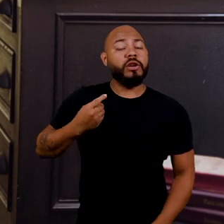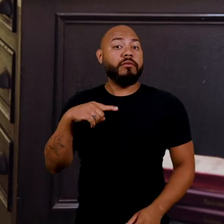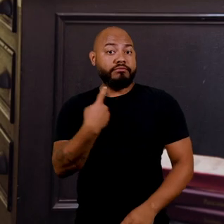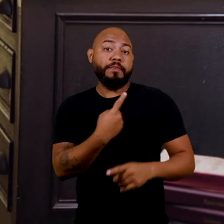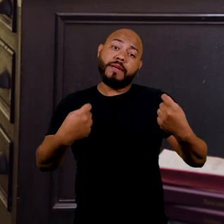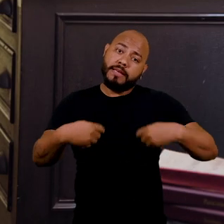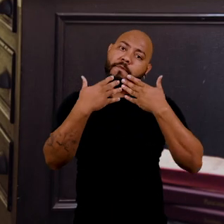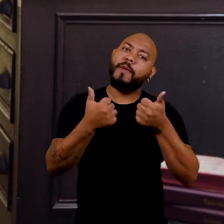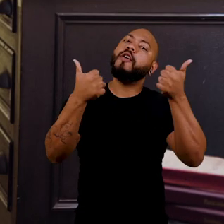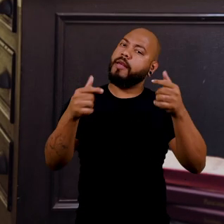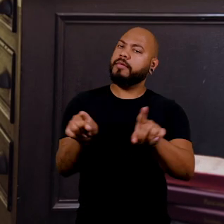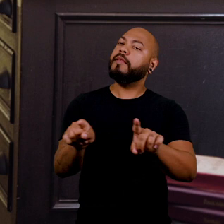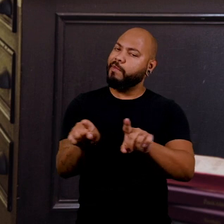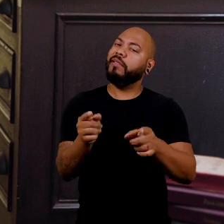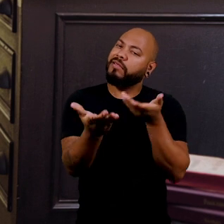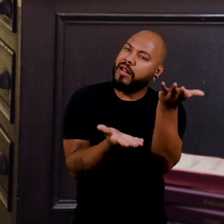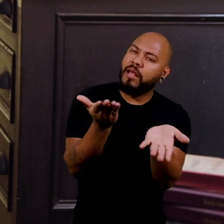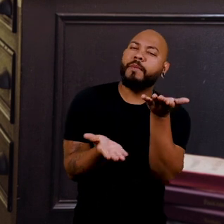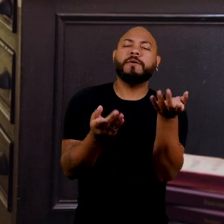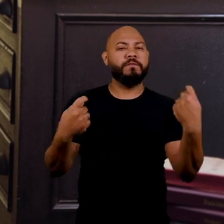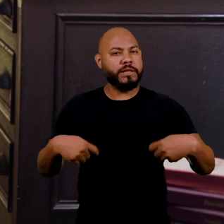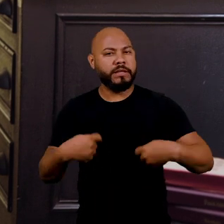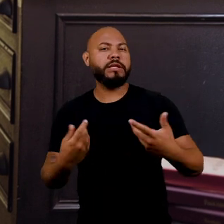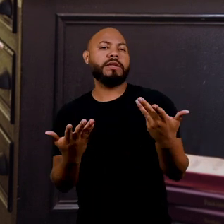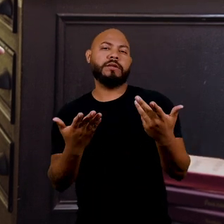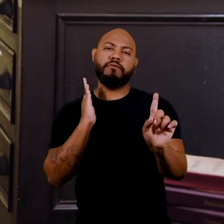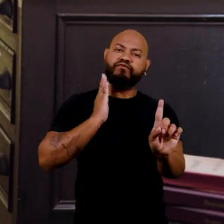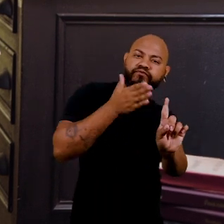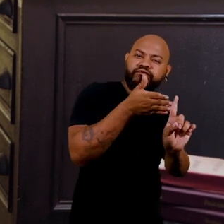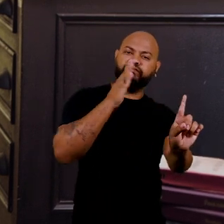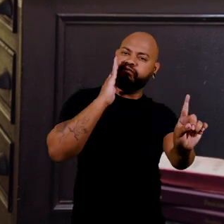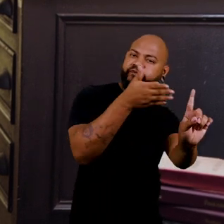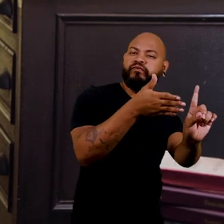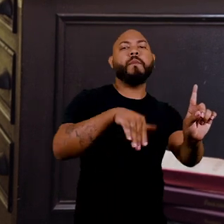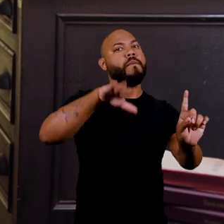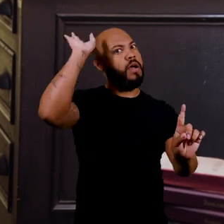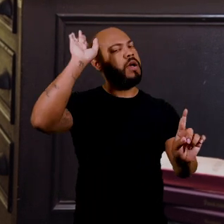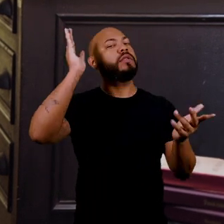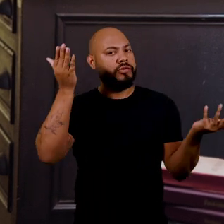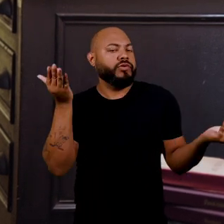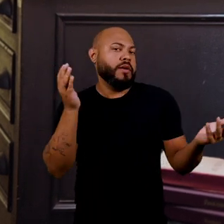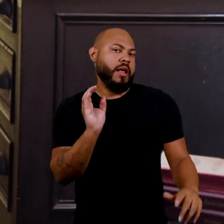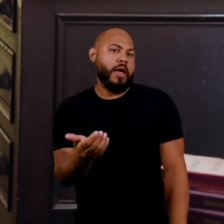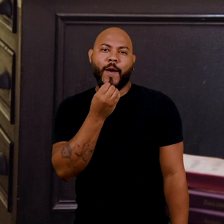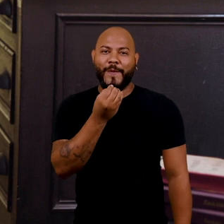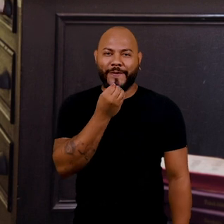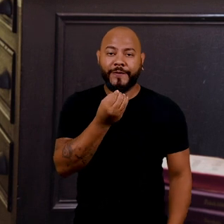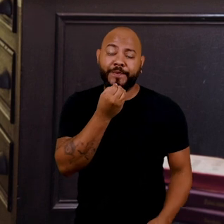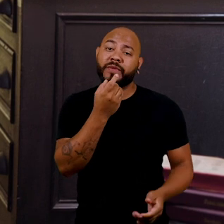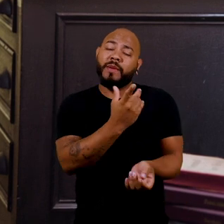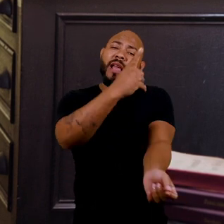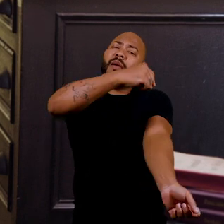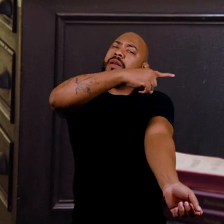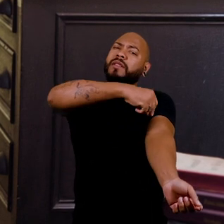melhorar, inclusive, essa questão desse tratamento, que ele tem que ser mais personalizado hoje em dia, né? Que é o que a gente faz. Porque a quimioterapia, ela é